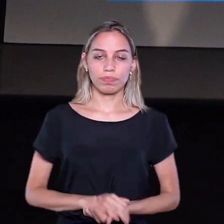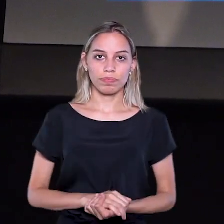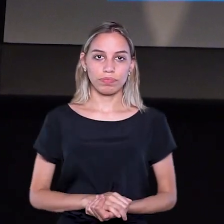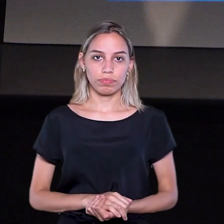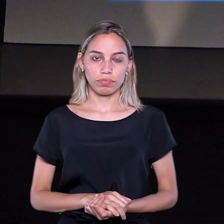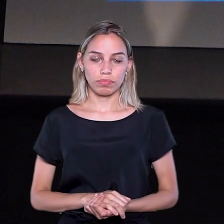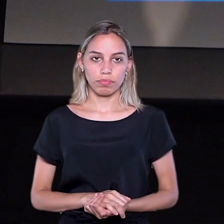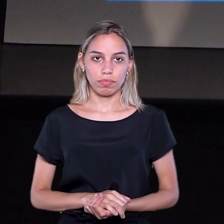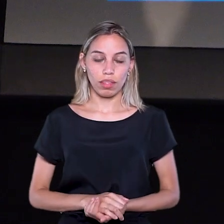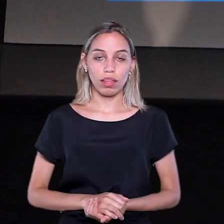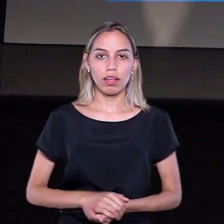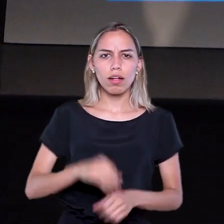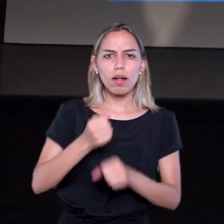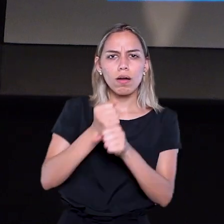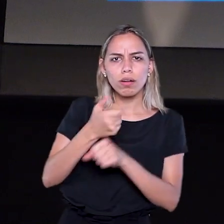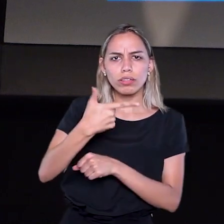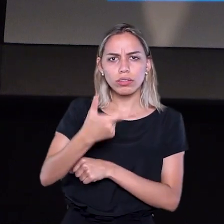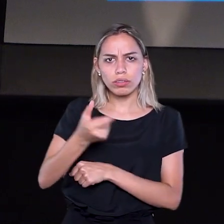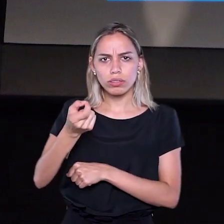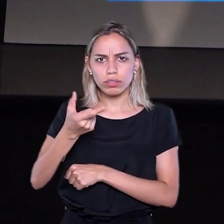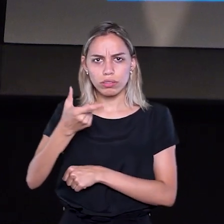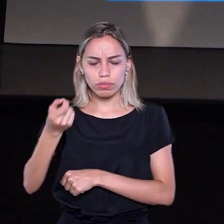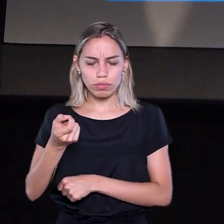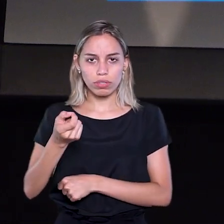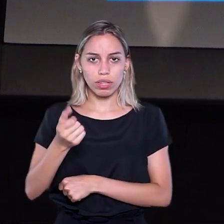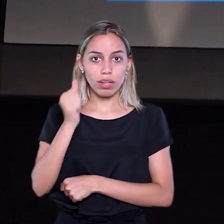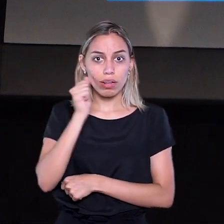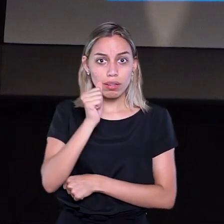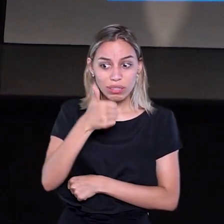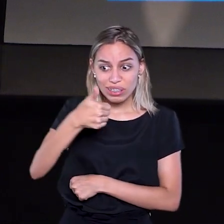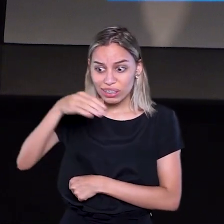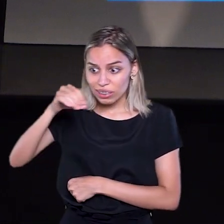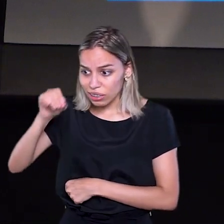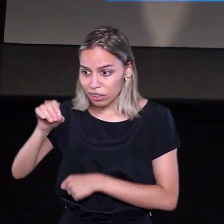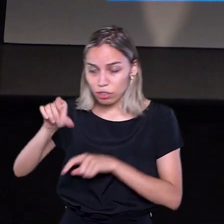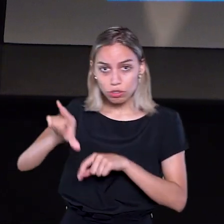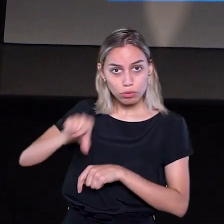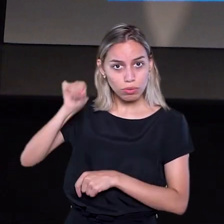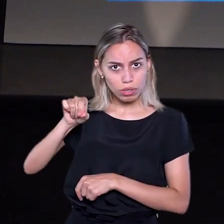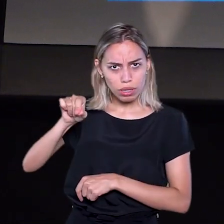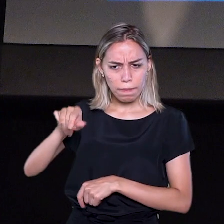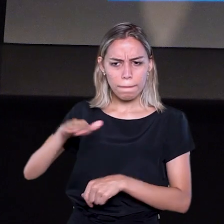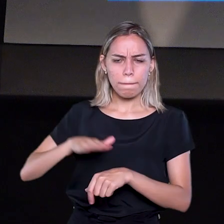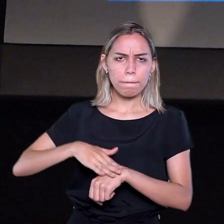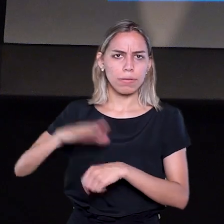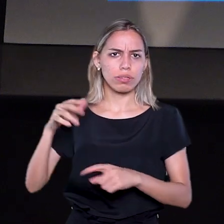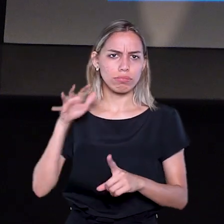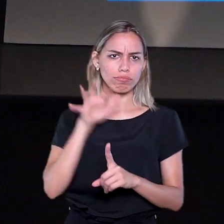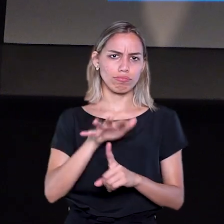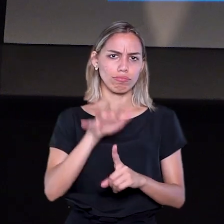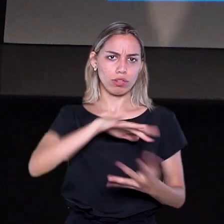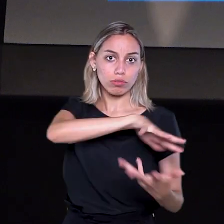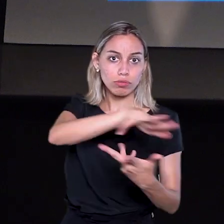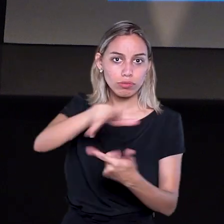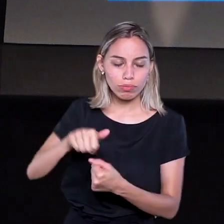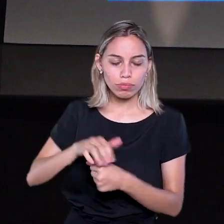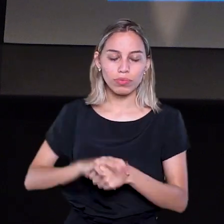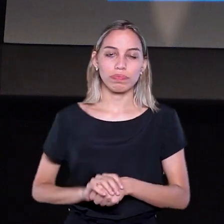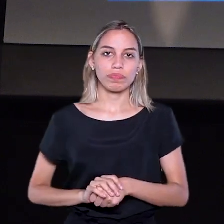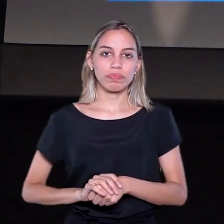LGBT. Em 2020, foi nomeada uma das 100 pessoas de descendência africana mais influentes do mundo,